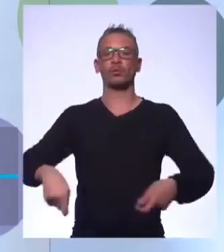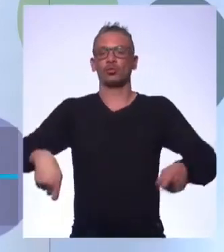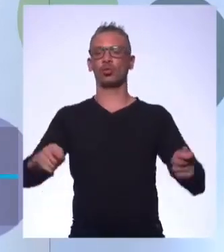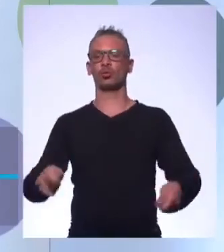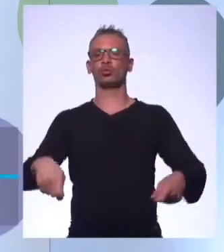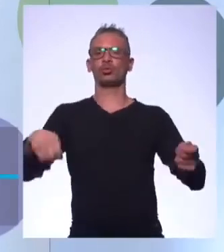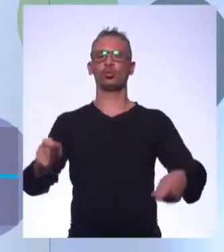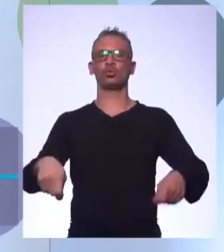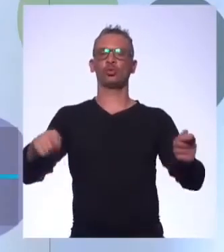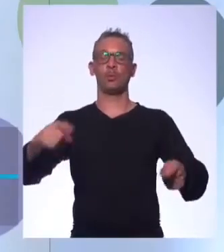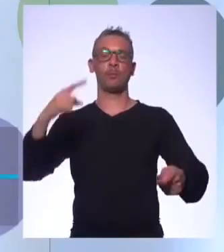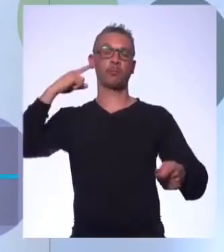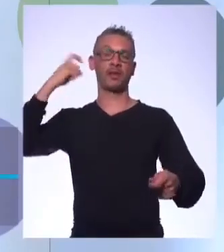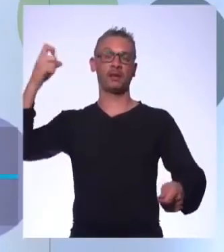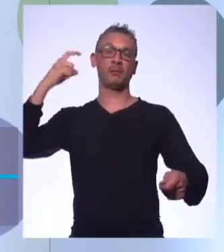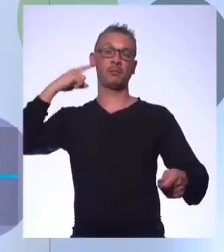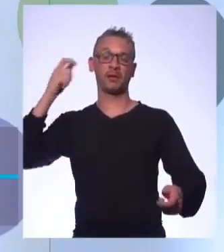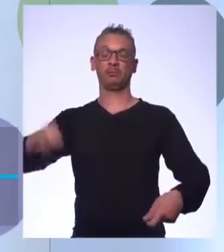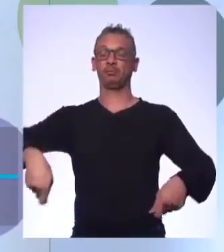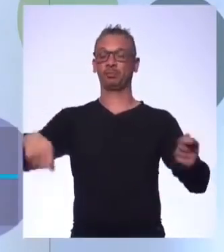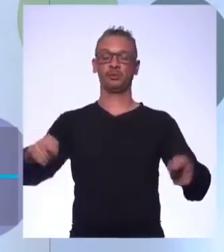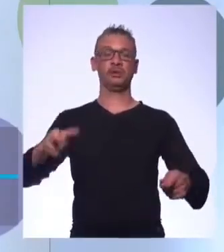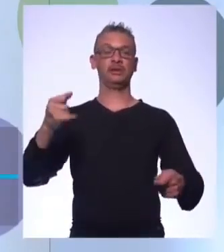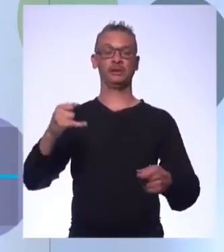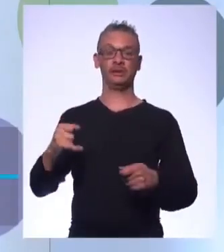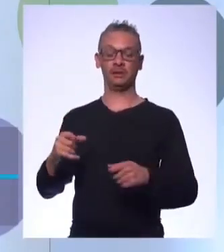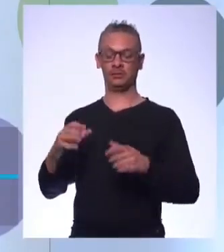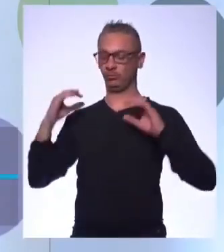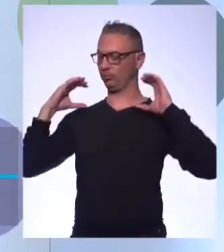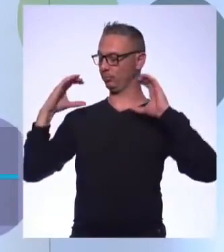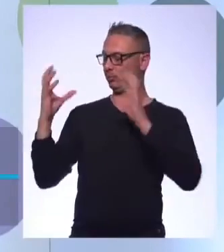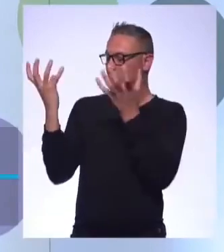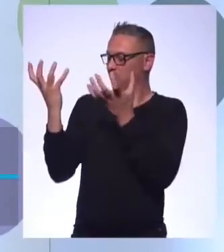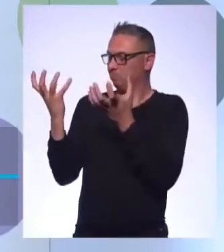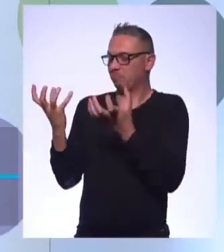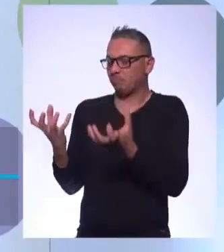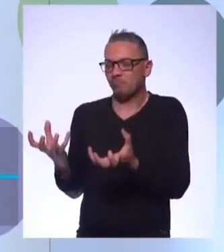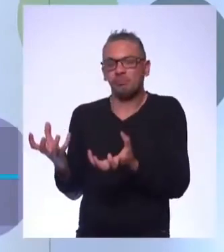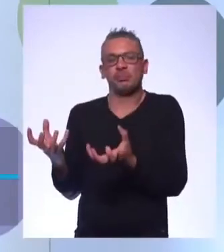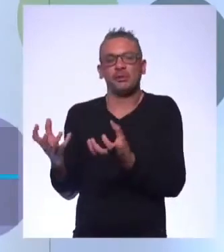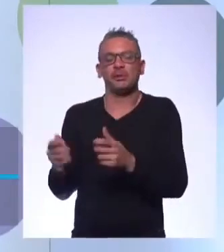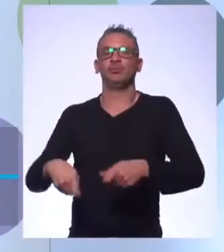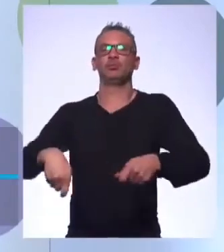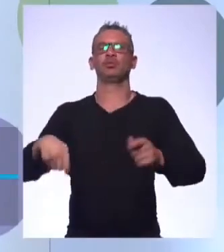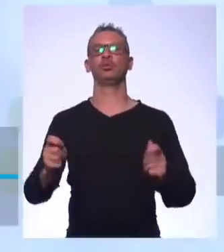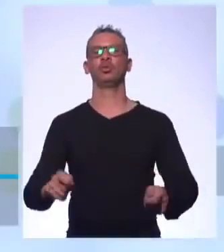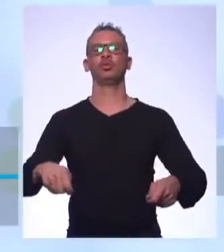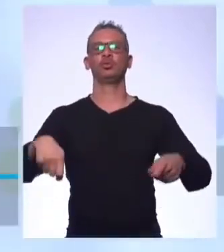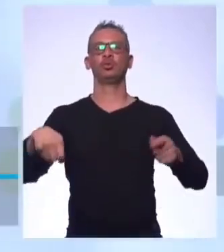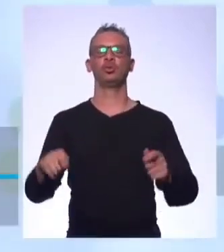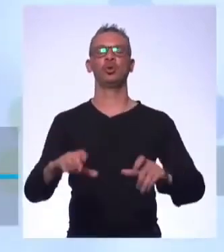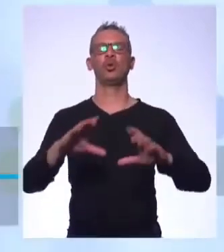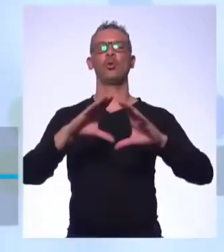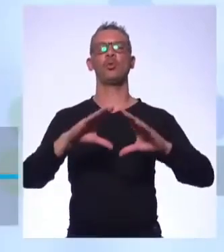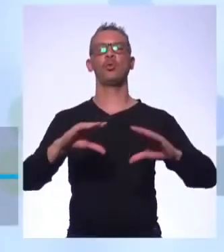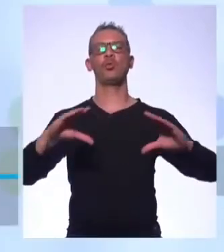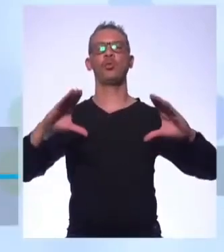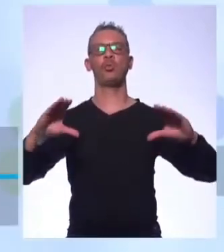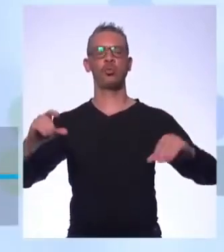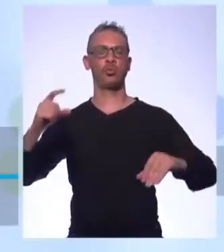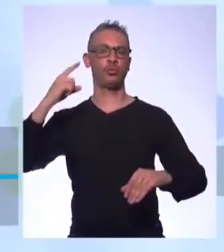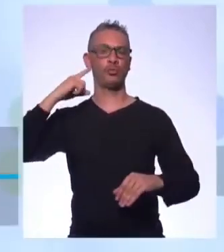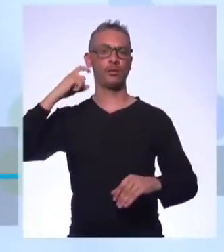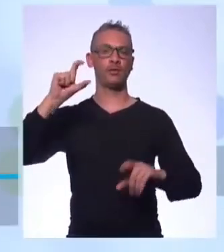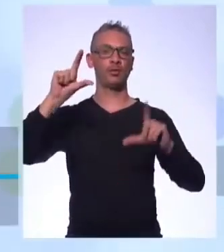seja, se você tem conteúdo, você fica na tua. Você fica mais... Isso. É mais discreto, como diz ali. A E aí, calça cheia, ela faz menos barulho, né? Porque tá tudo